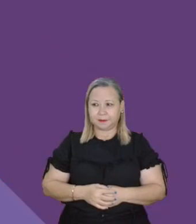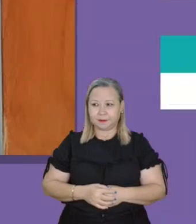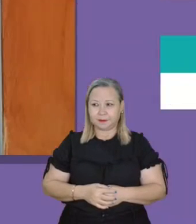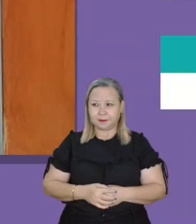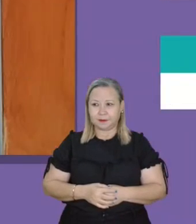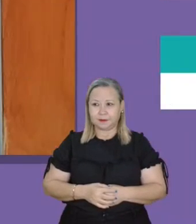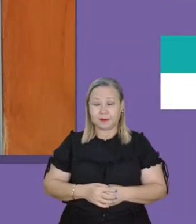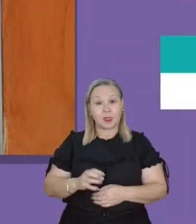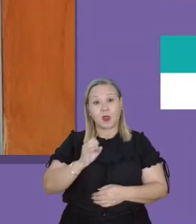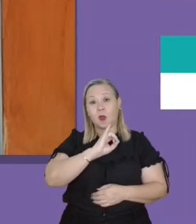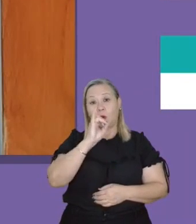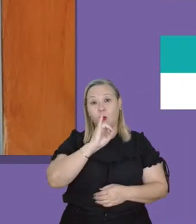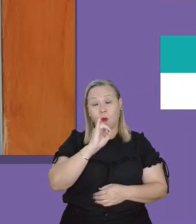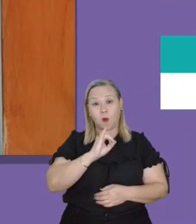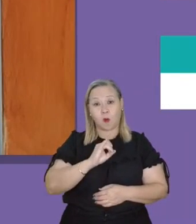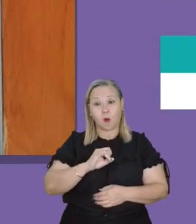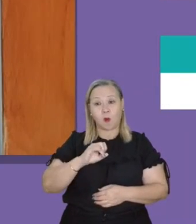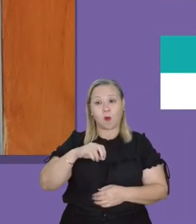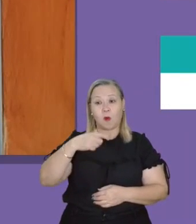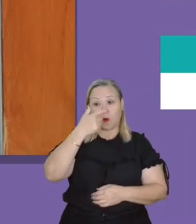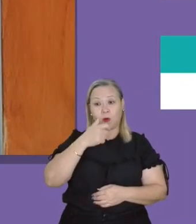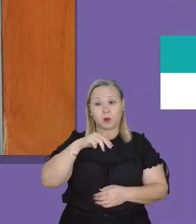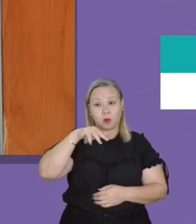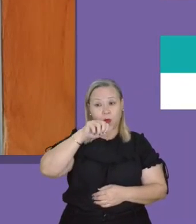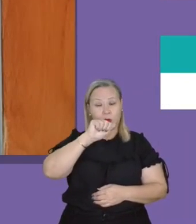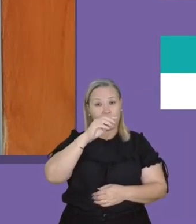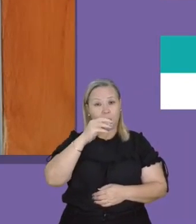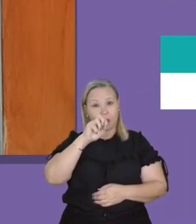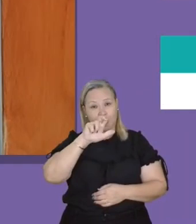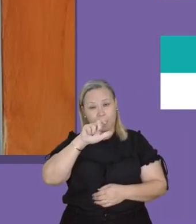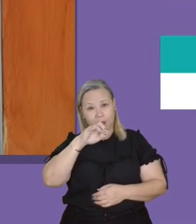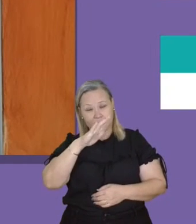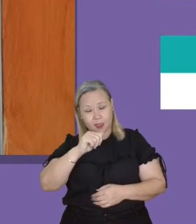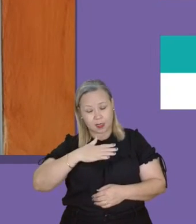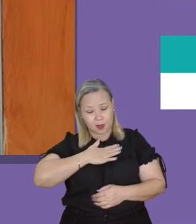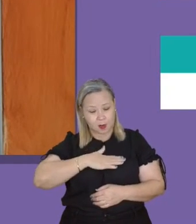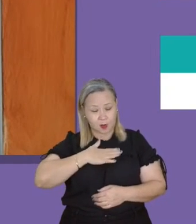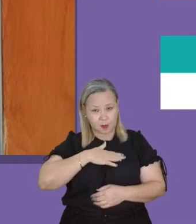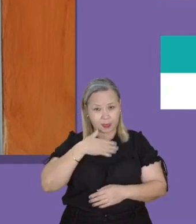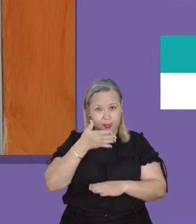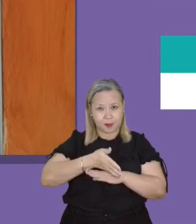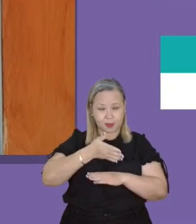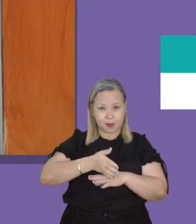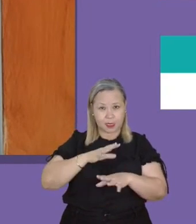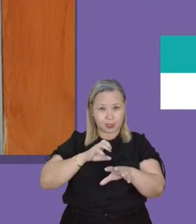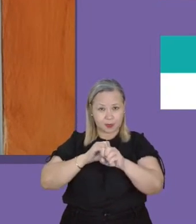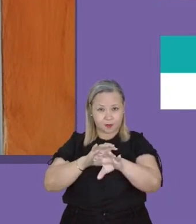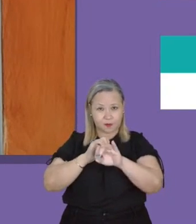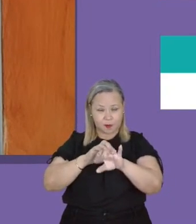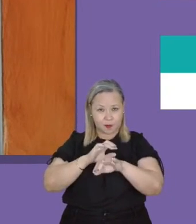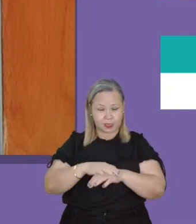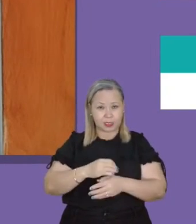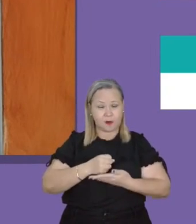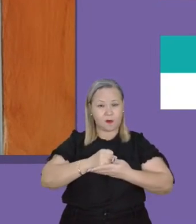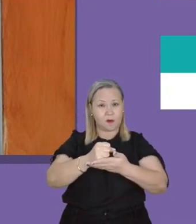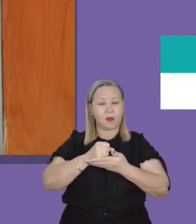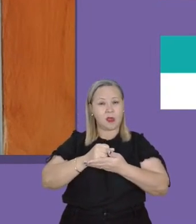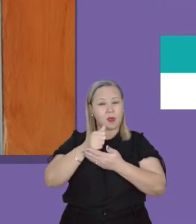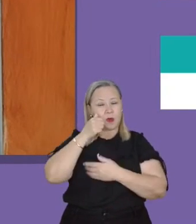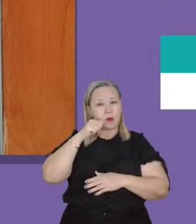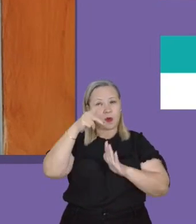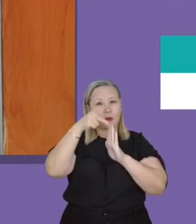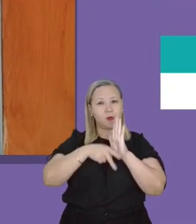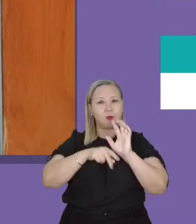Olá, meninas, eu sou Natália Bonavides, é um prazer participar dessa formação do Elas por Elas, projeto do qual eu fiz parte quando